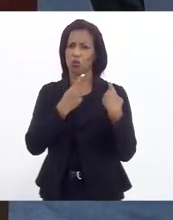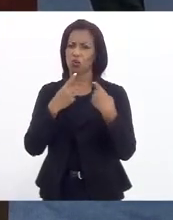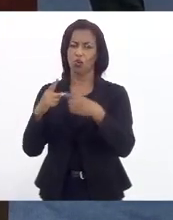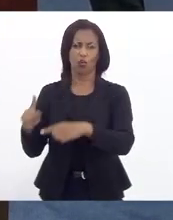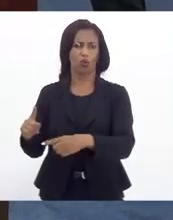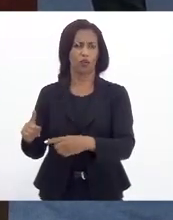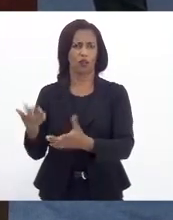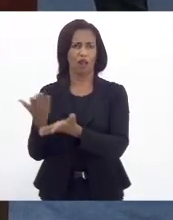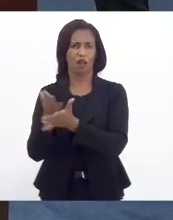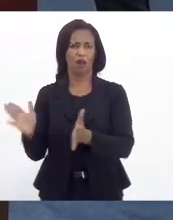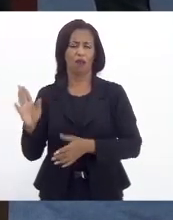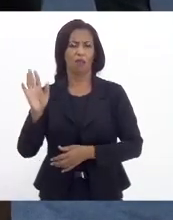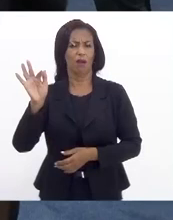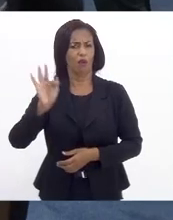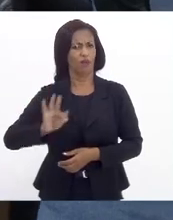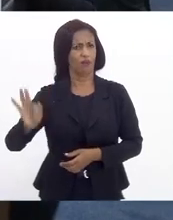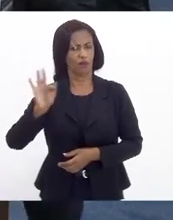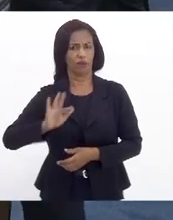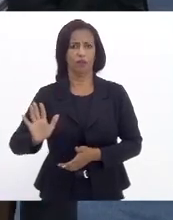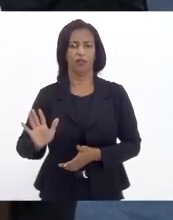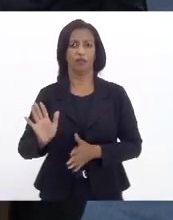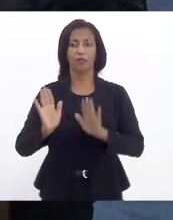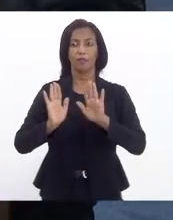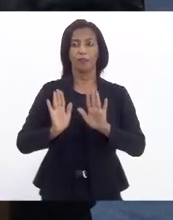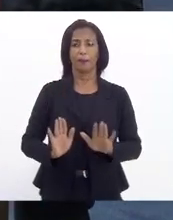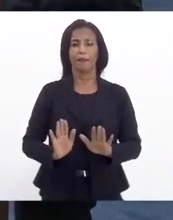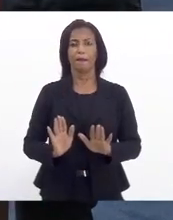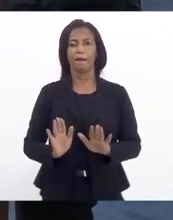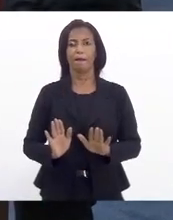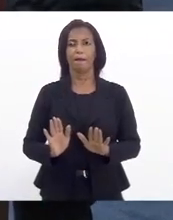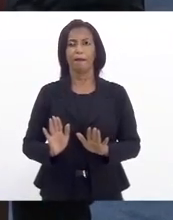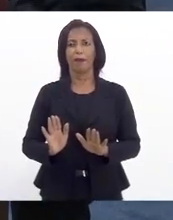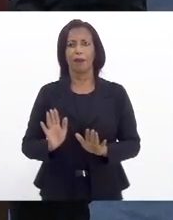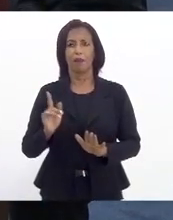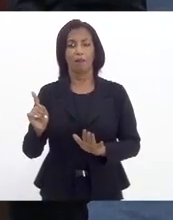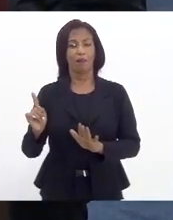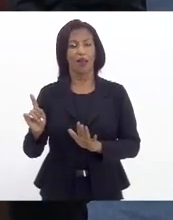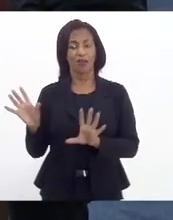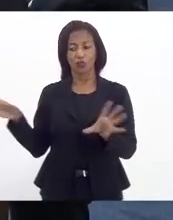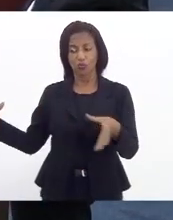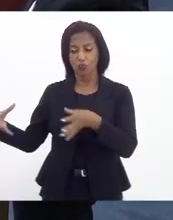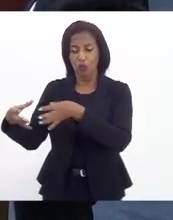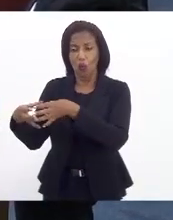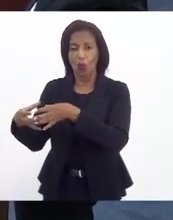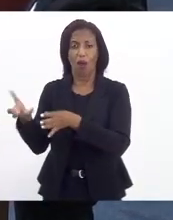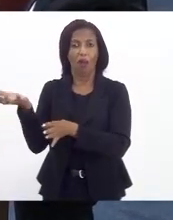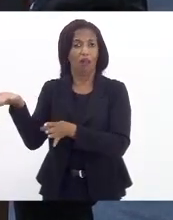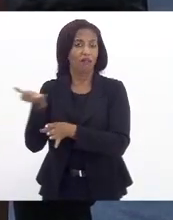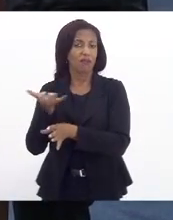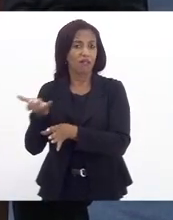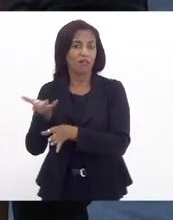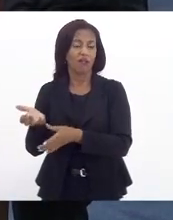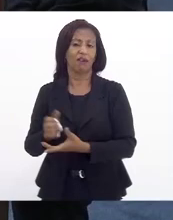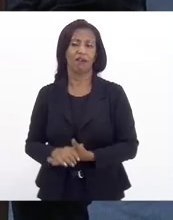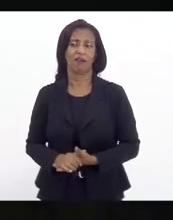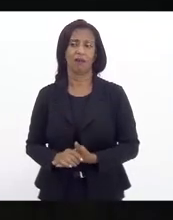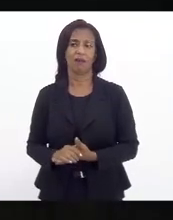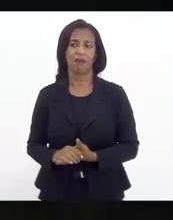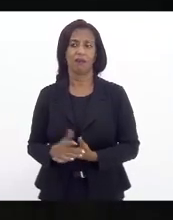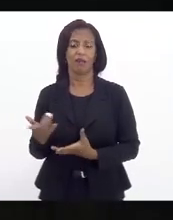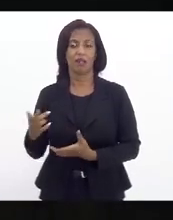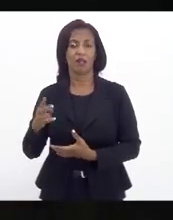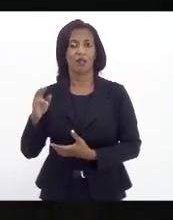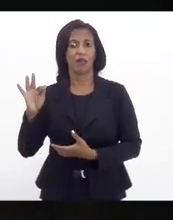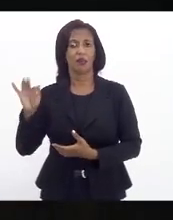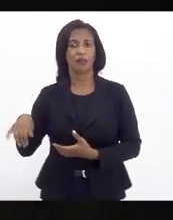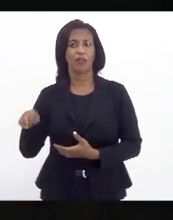universidade, mas o seu corpo dirigente quer o que quer o fim da